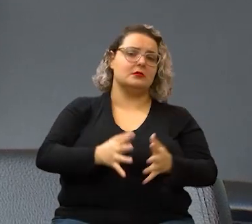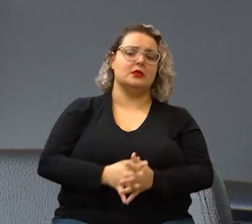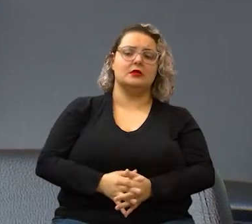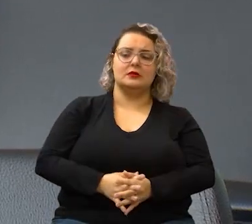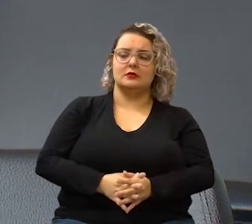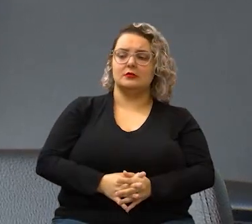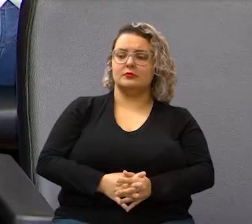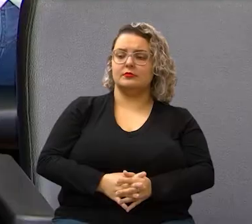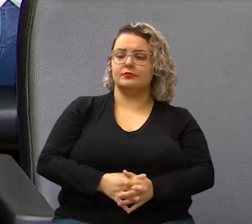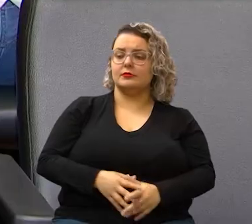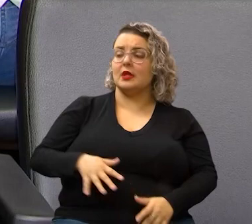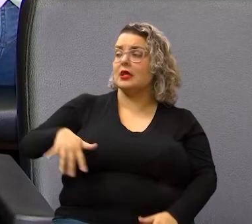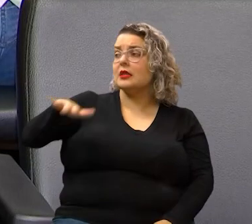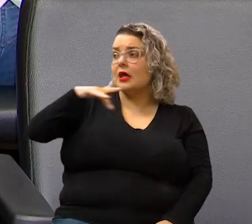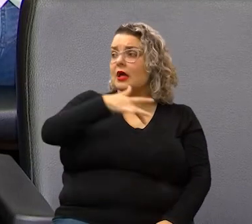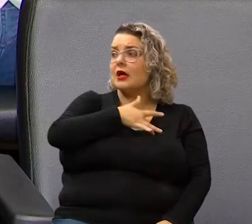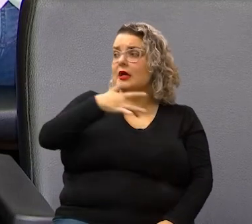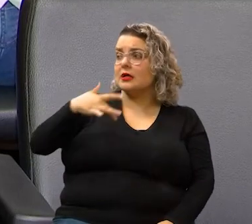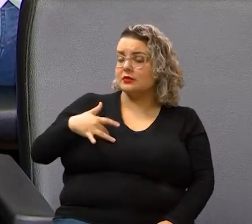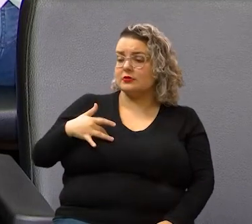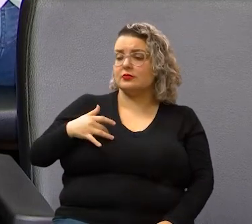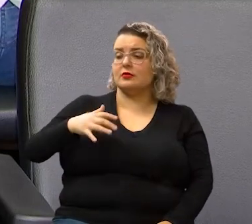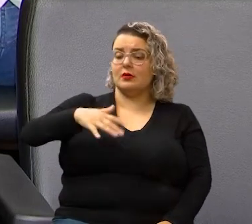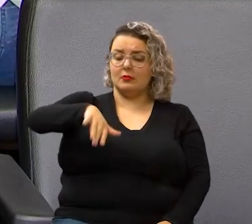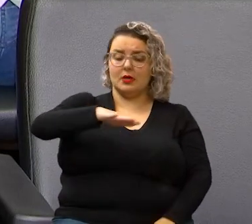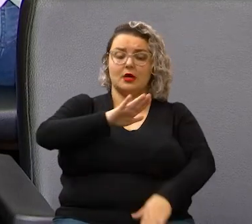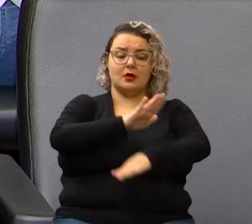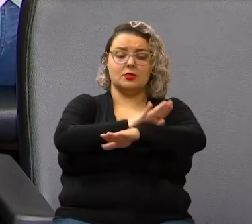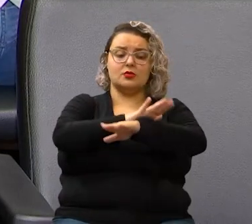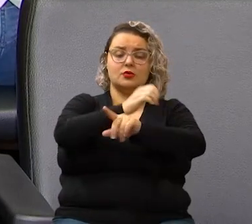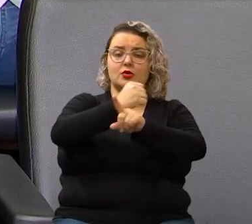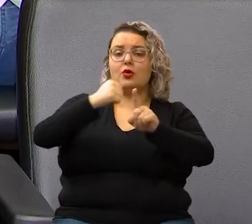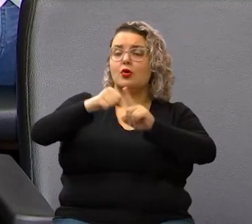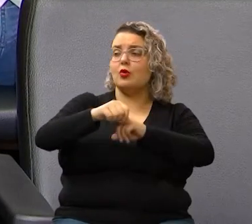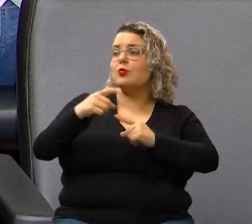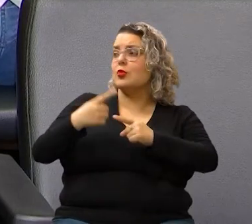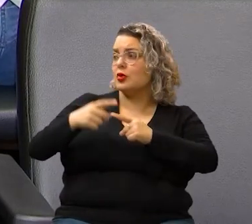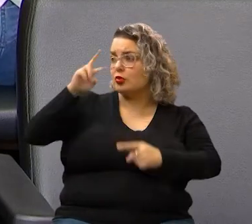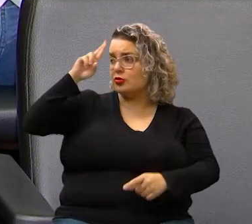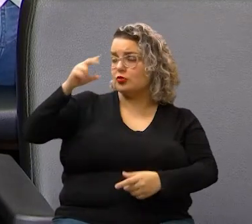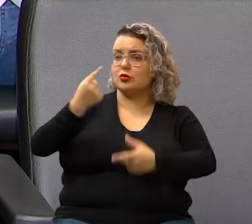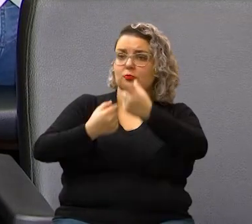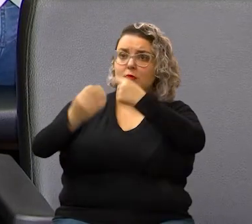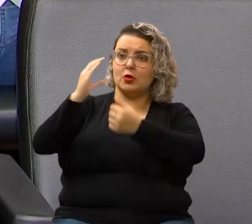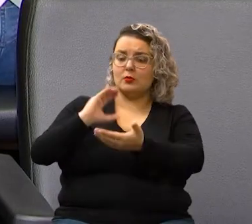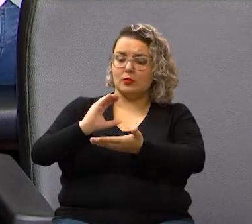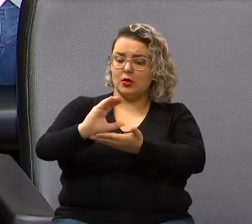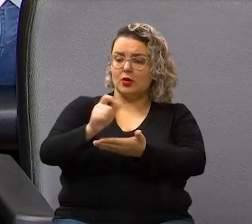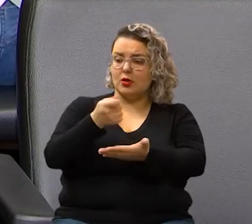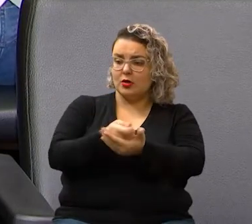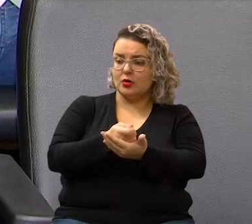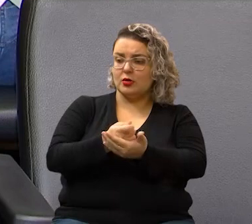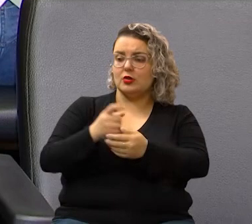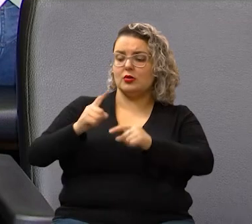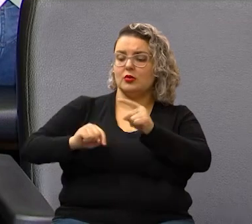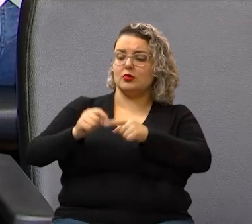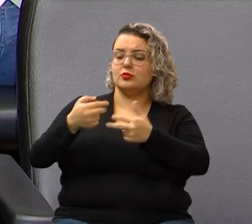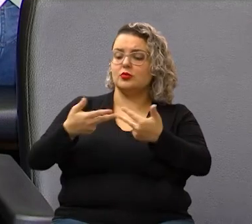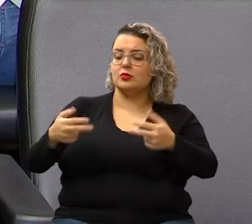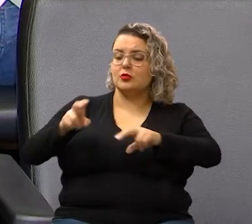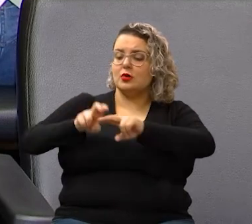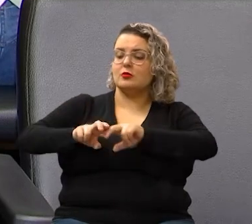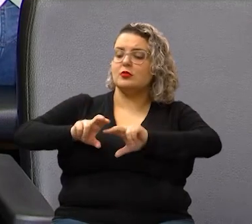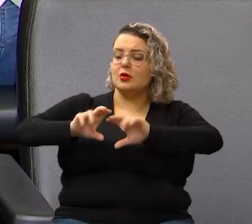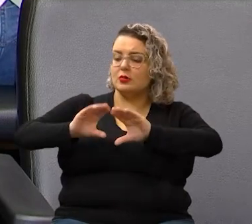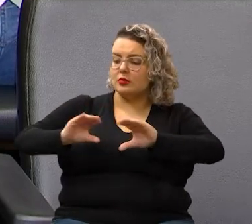enfermeiros. Da saúde, a gente vai para assistência social, porque o senhor destinou uma quantia para aquisição de imobiliário